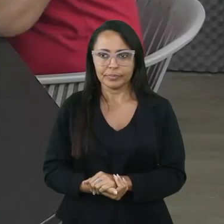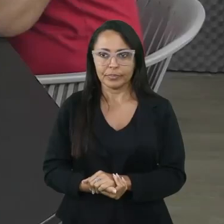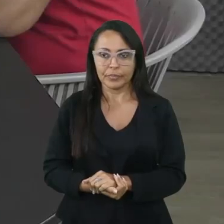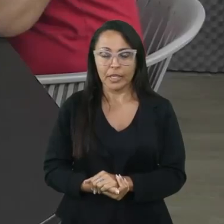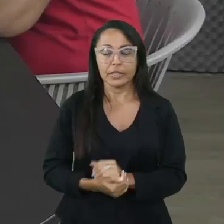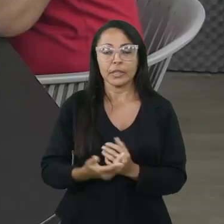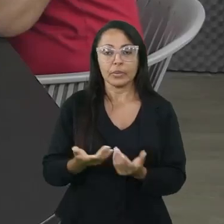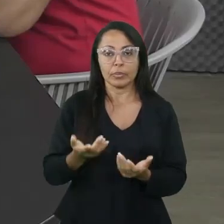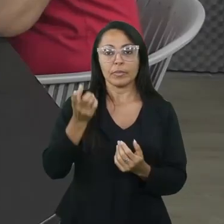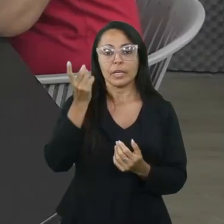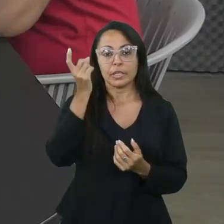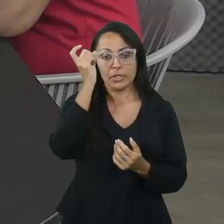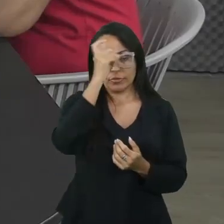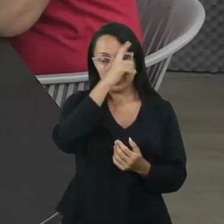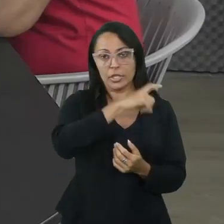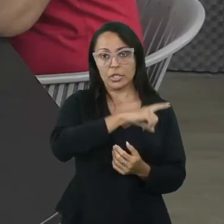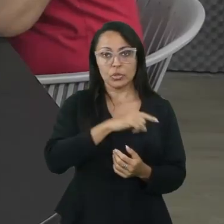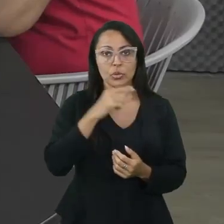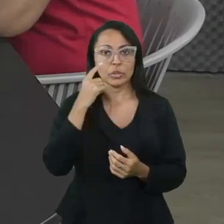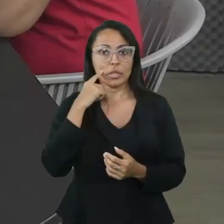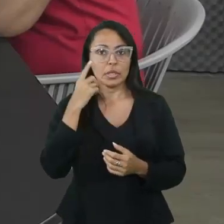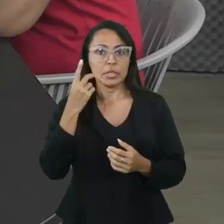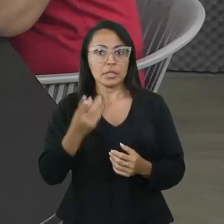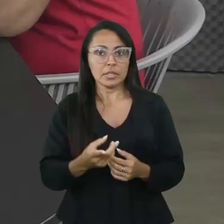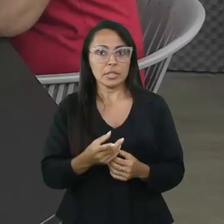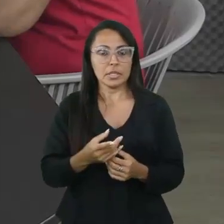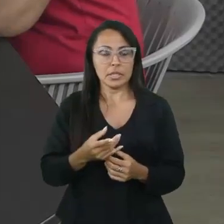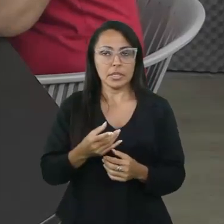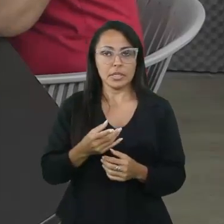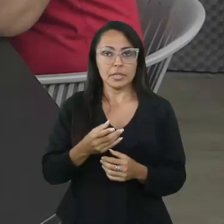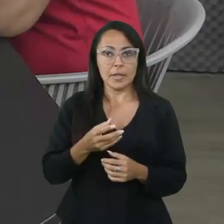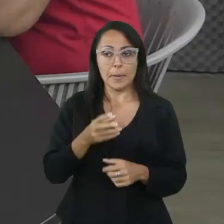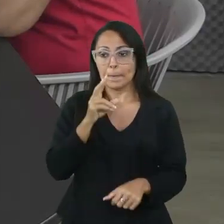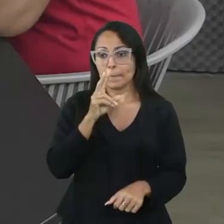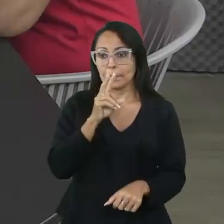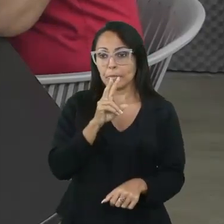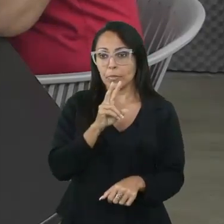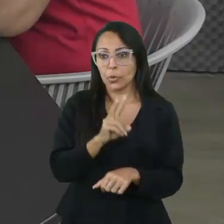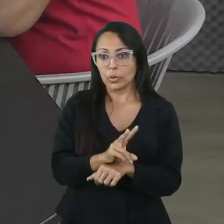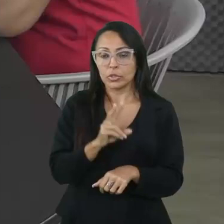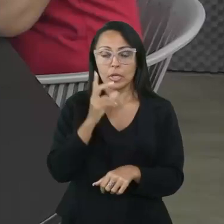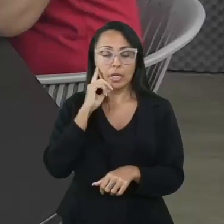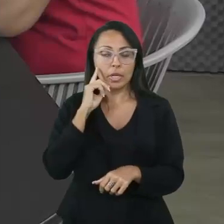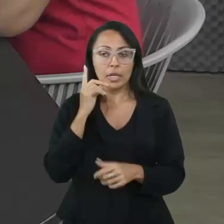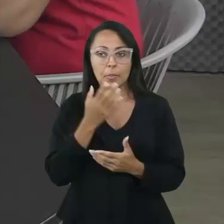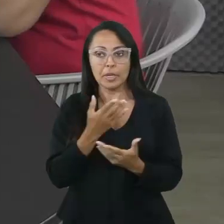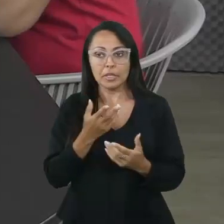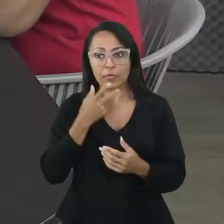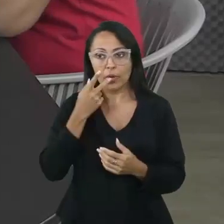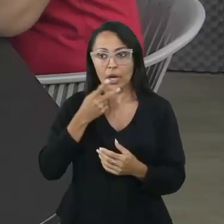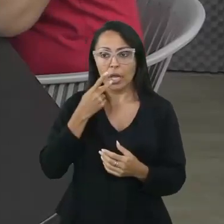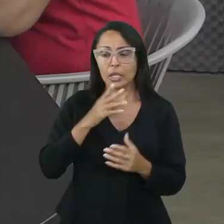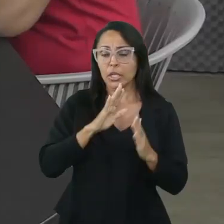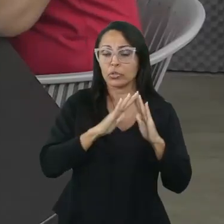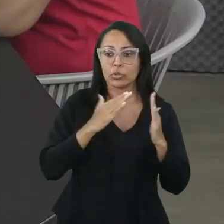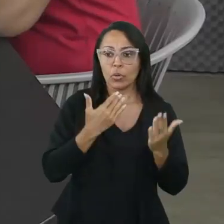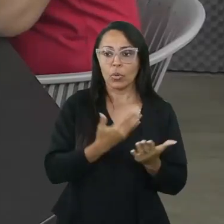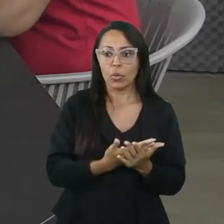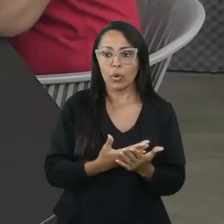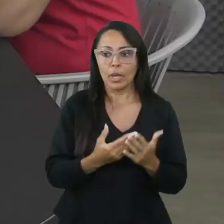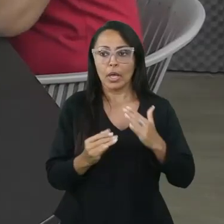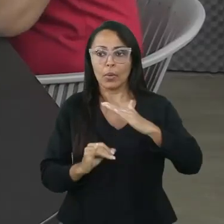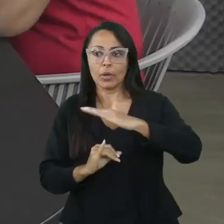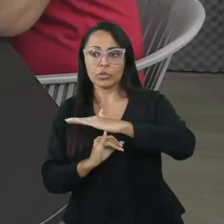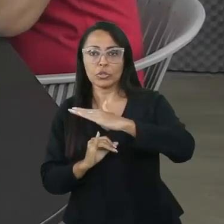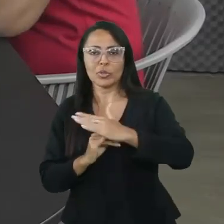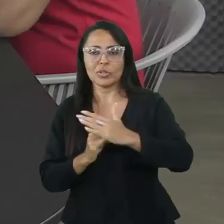difícil de se prever, né? Imprevisível quer dizer isso. Desculpa, estou me repetindo aqui, mas o que eu quero dizer é que a escola ela é uma instituição